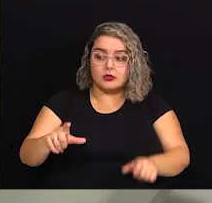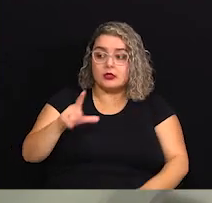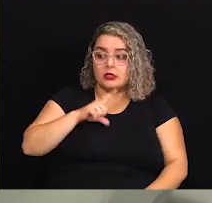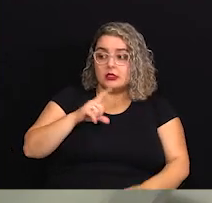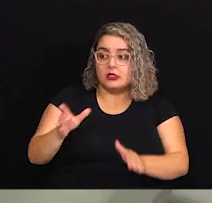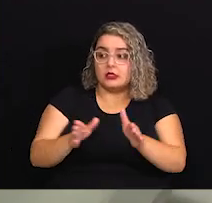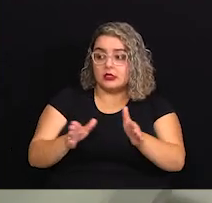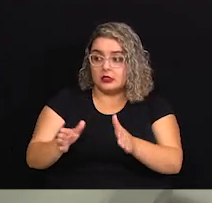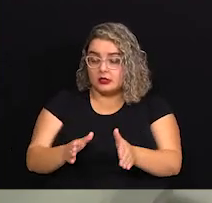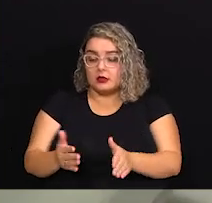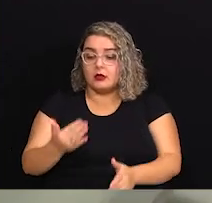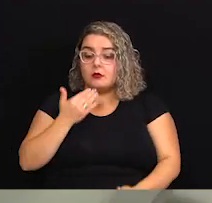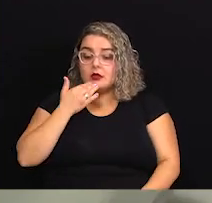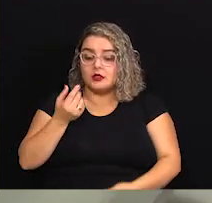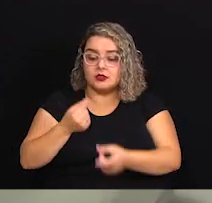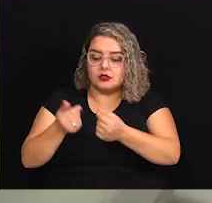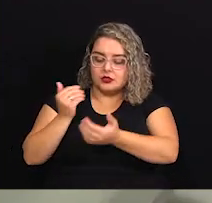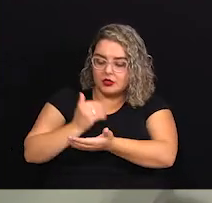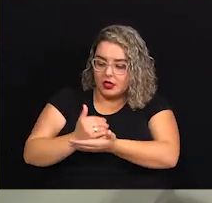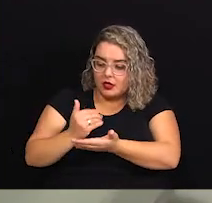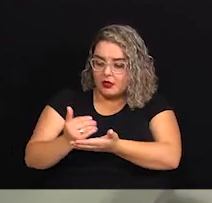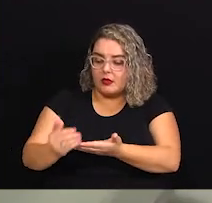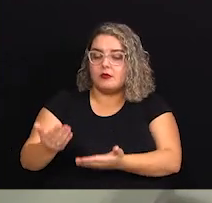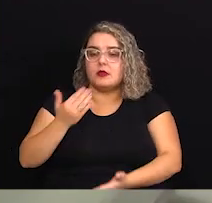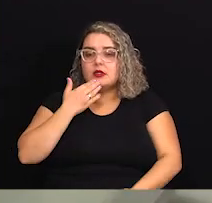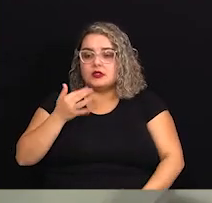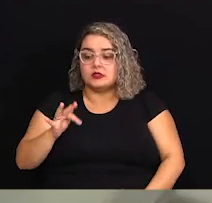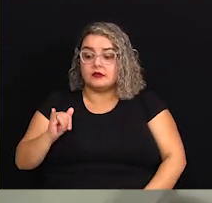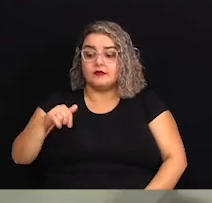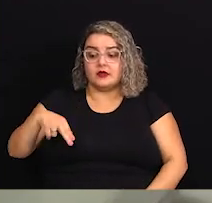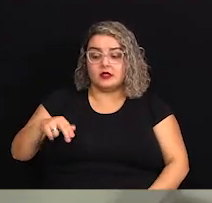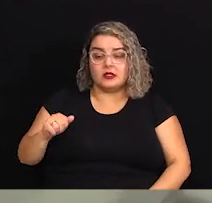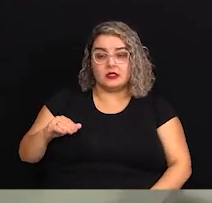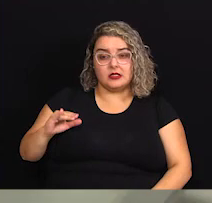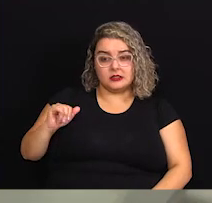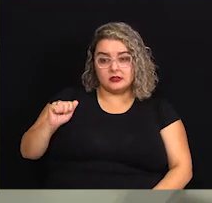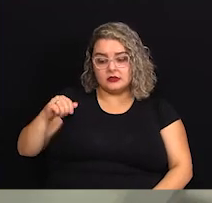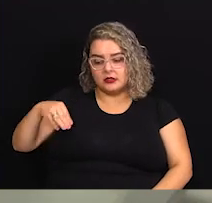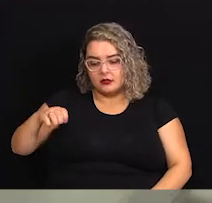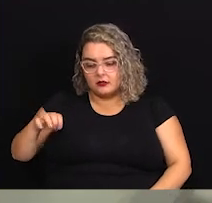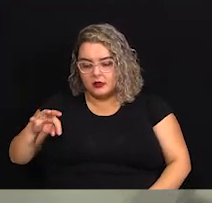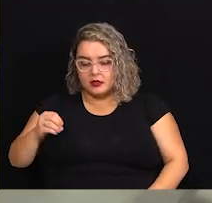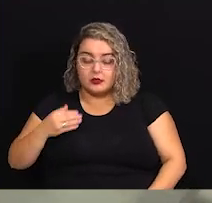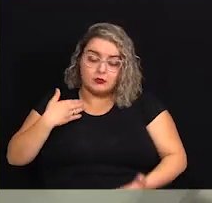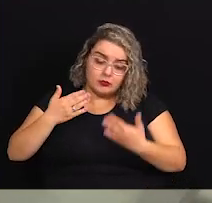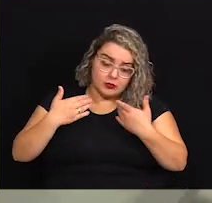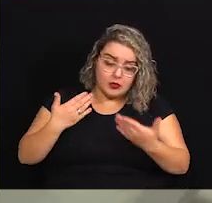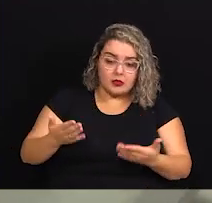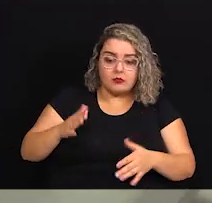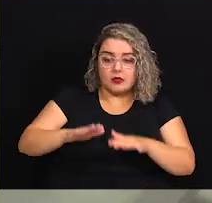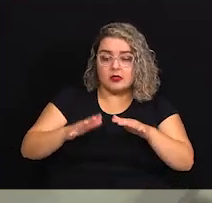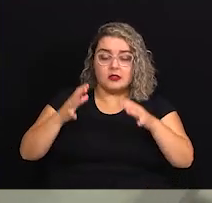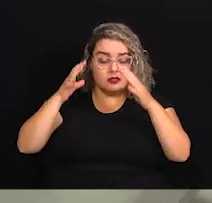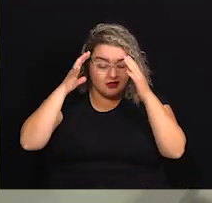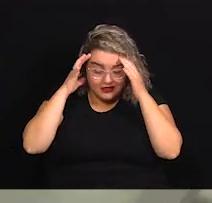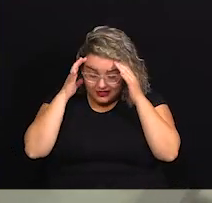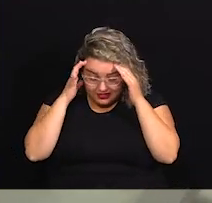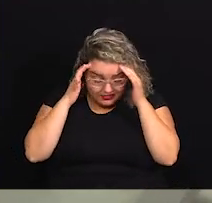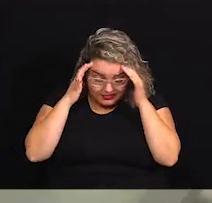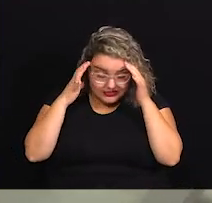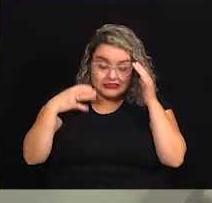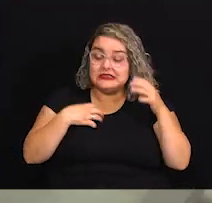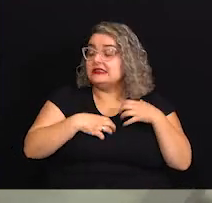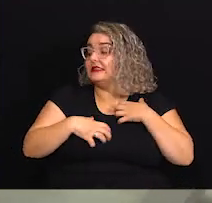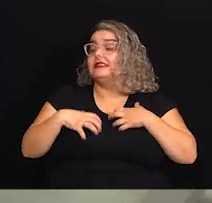nesse momento para pedir esse empréstimo, para pedir esse financiamento, que às vezes as pessoas, como a gente conversou, né, vem no desespero, vem